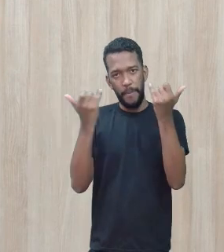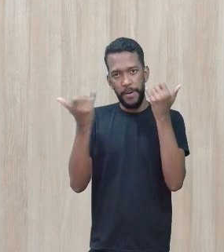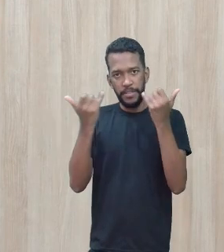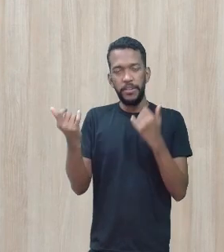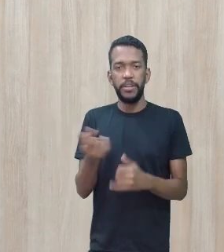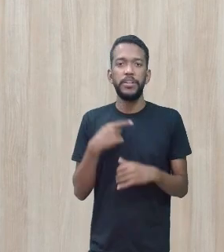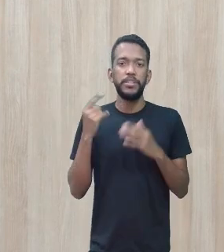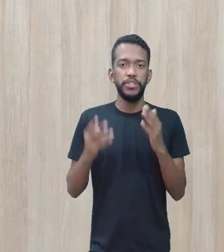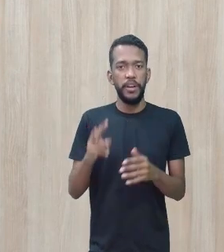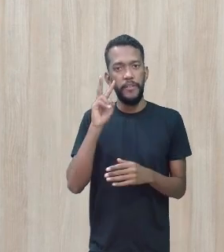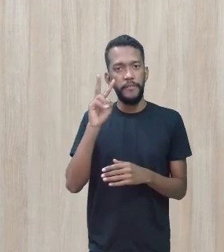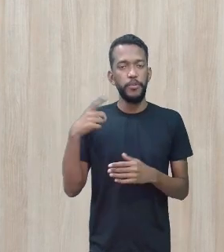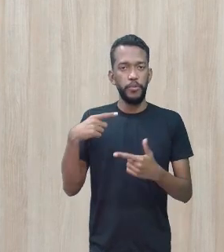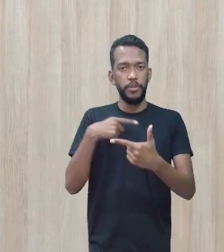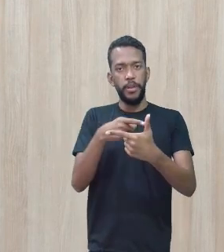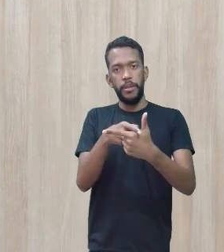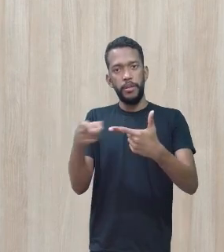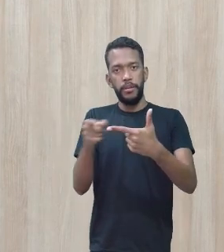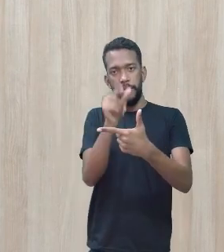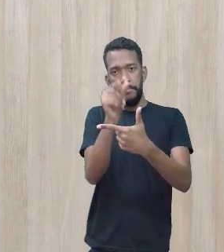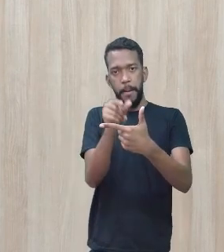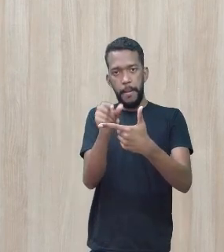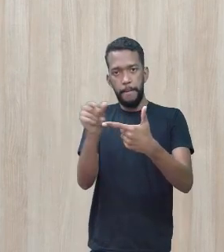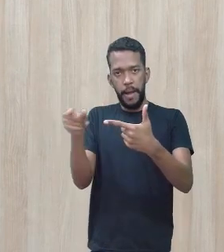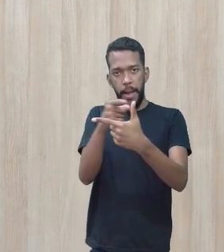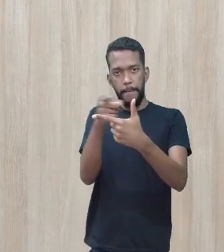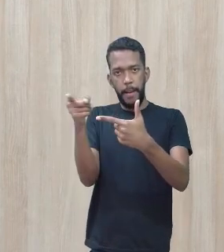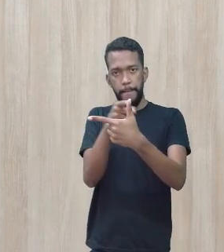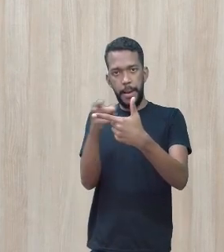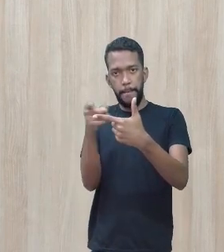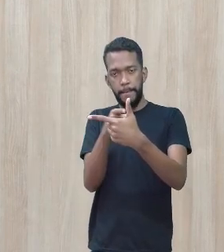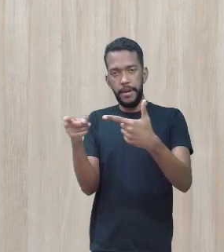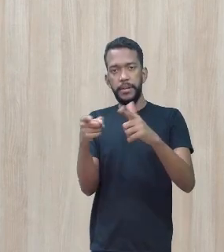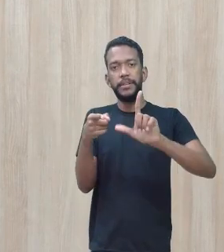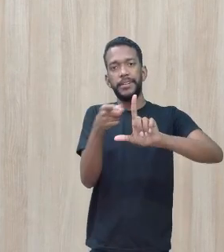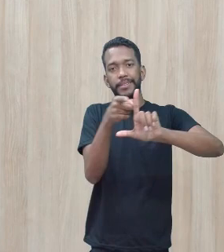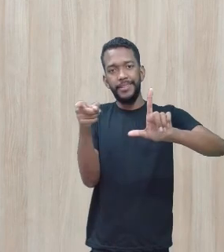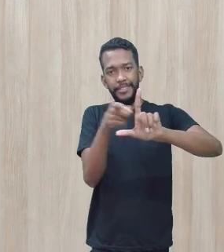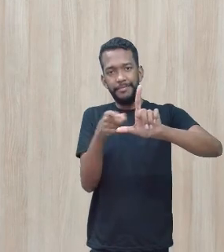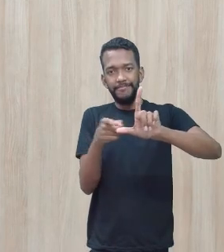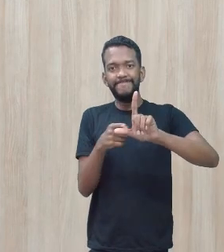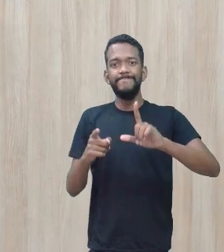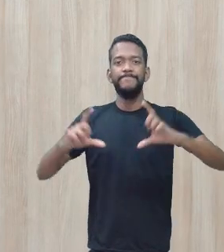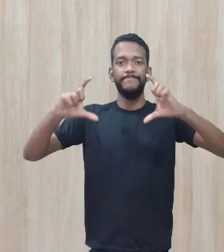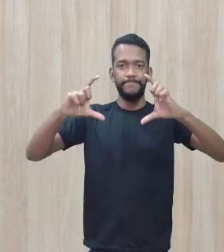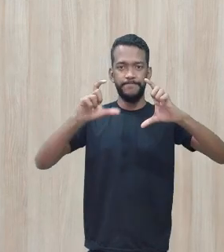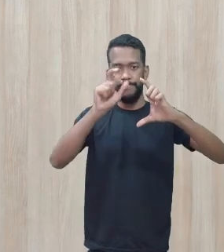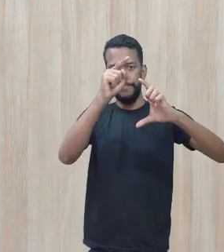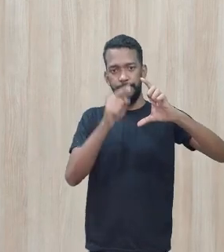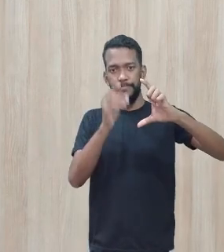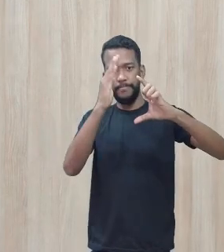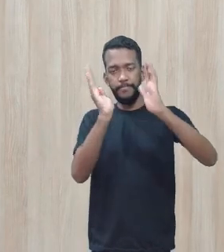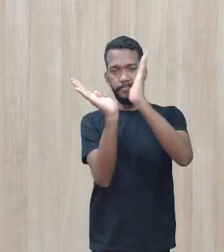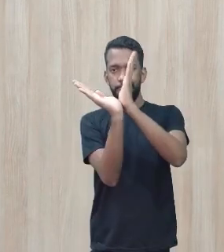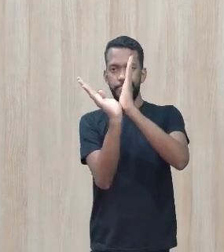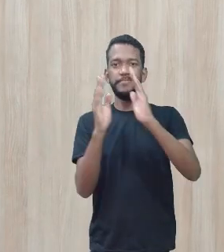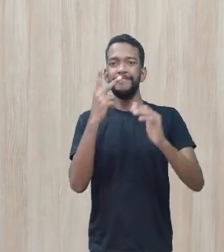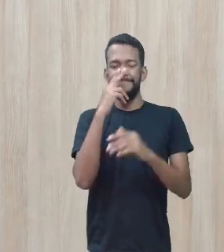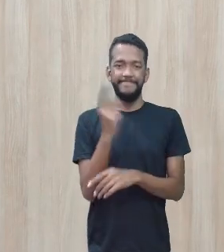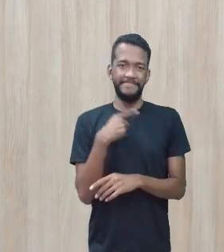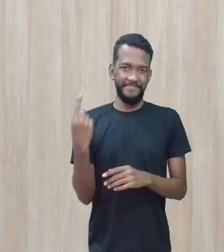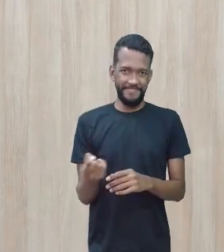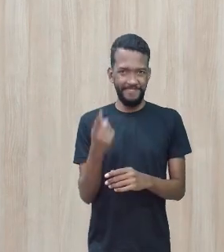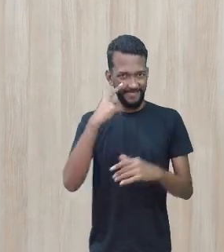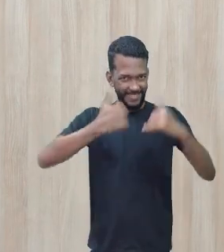os gráficos de linha, de coluna, de pizza, que na verdade são de setores, né? Mas na aula de ontem ainda coloquei uma pizza para a